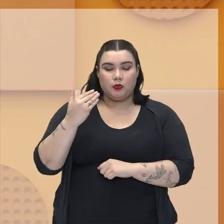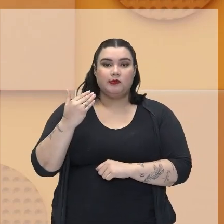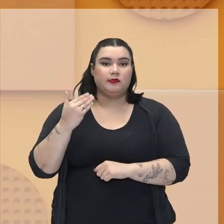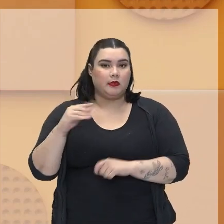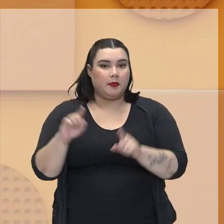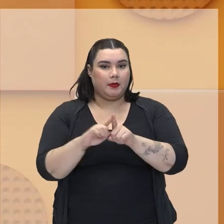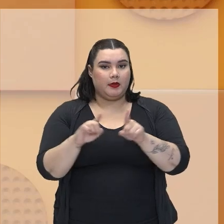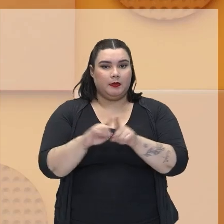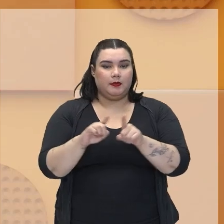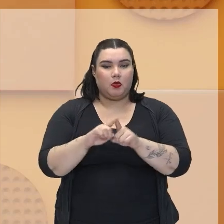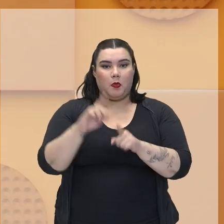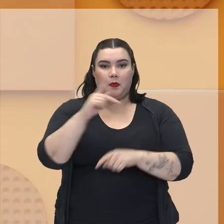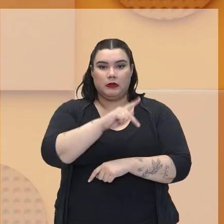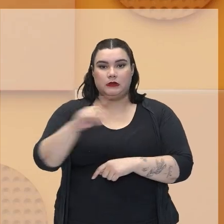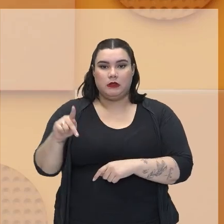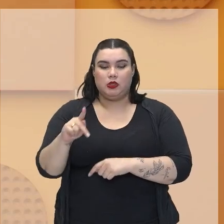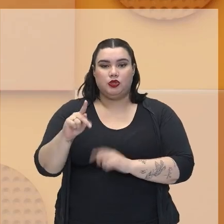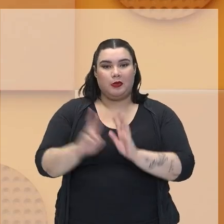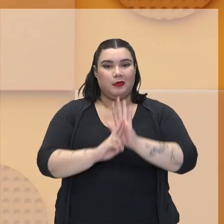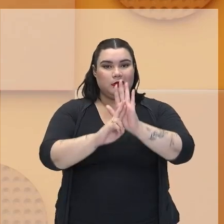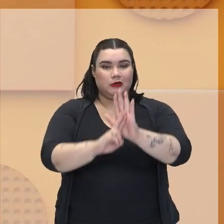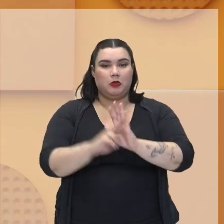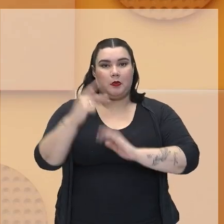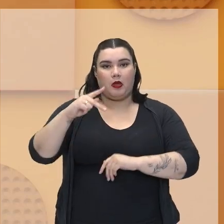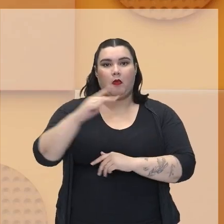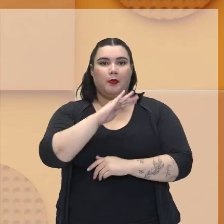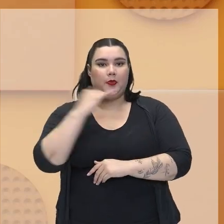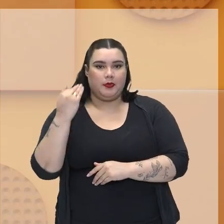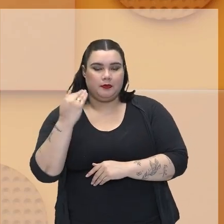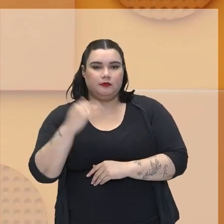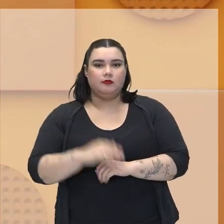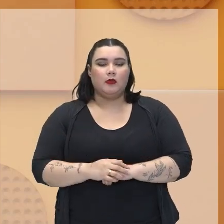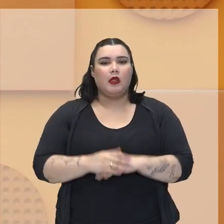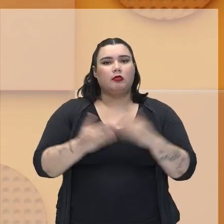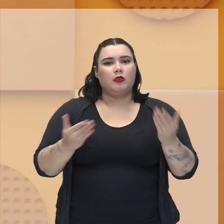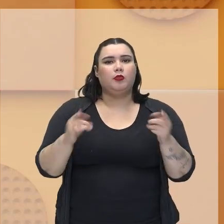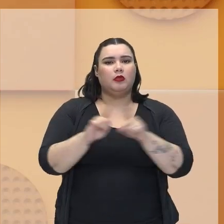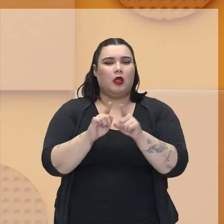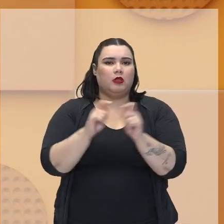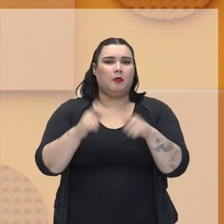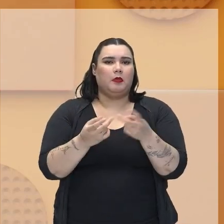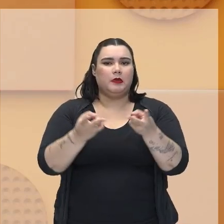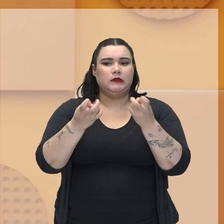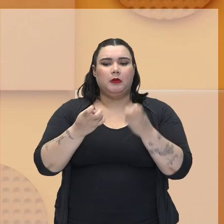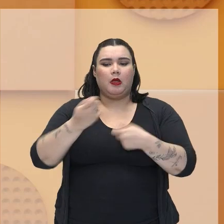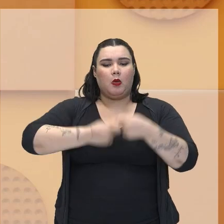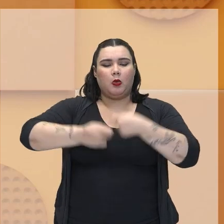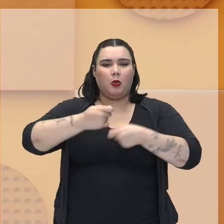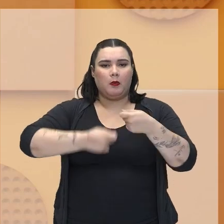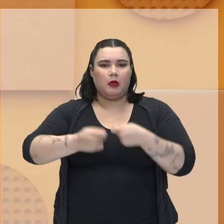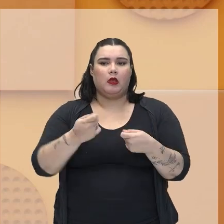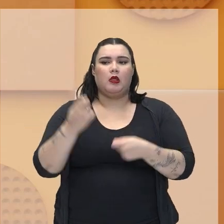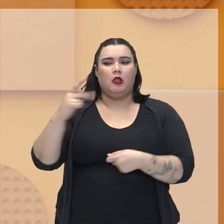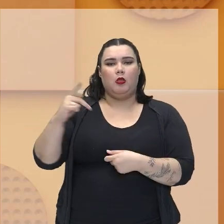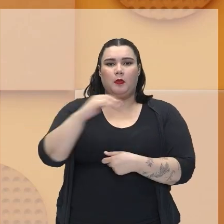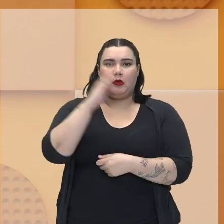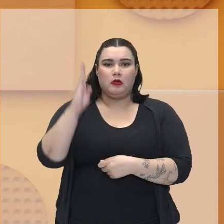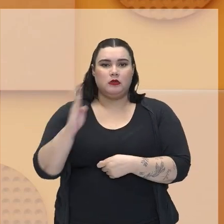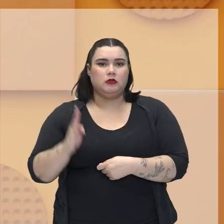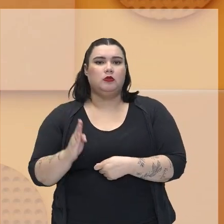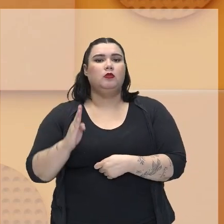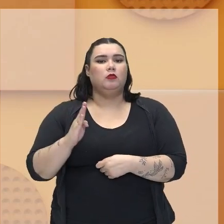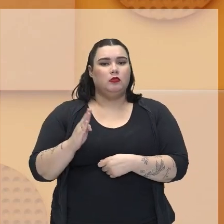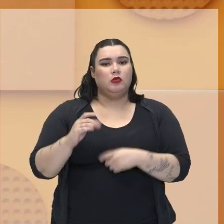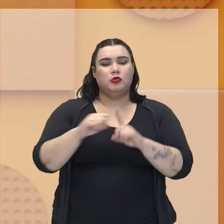pouquinho mais as consequências econômicas e sociais brasileiras, o Brasil também pode ser